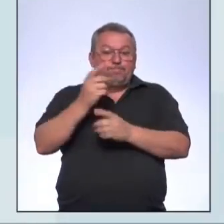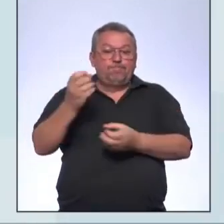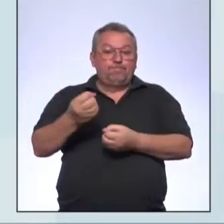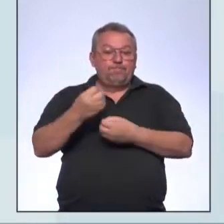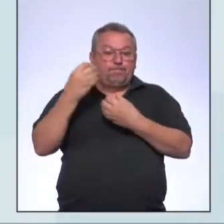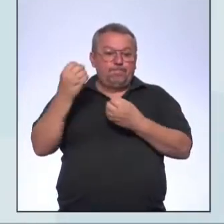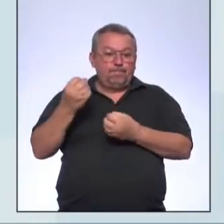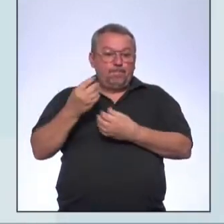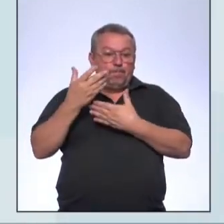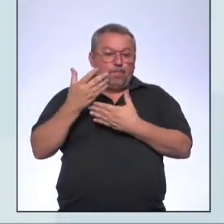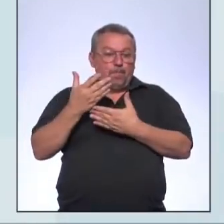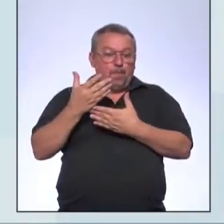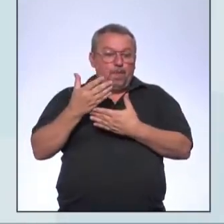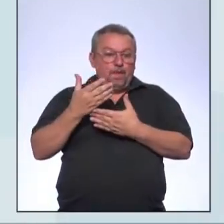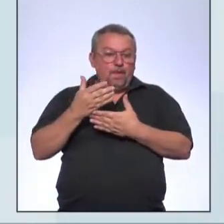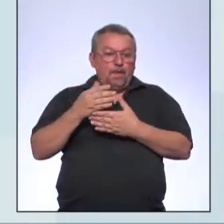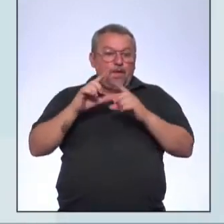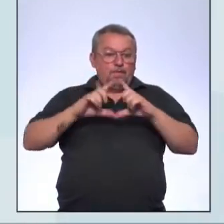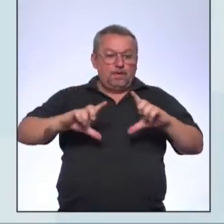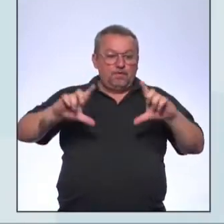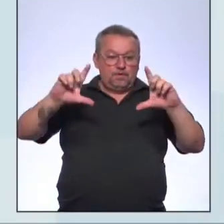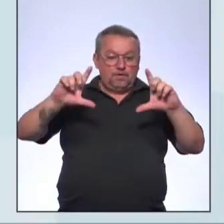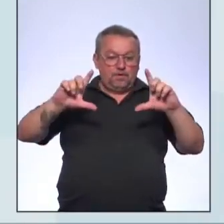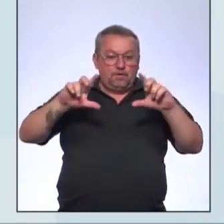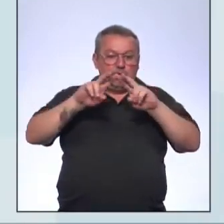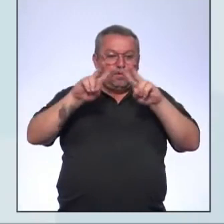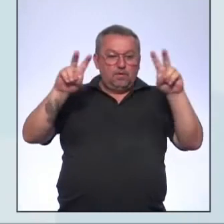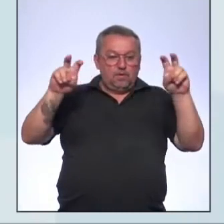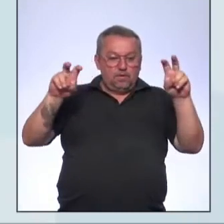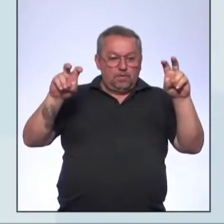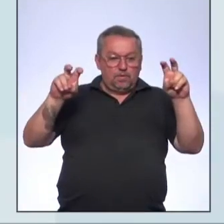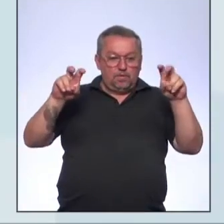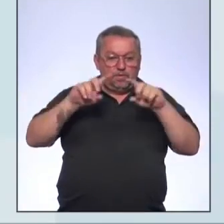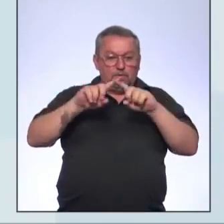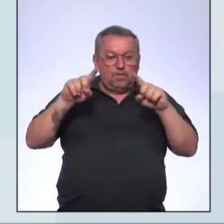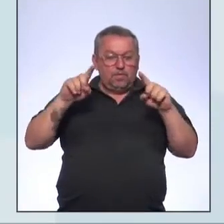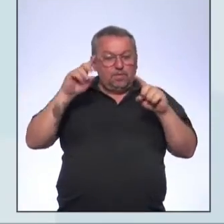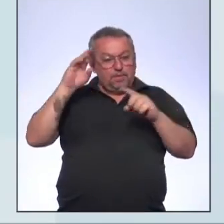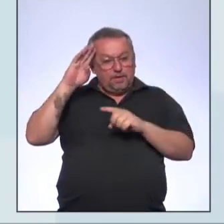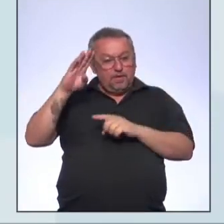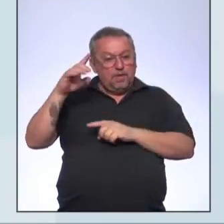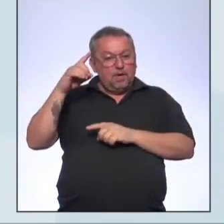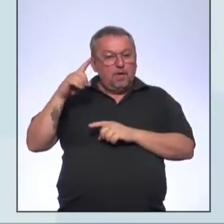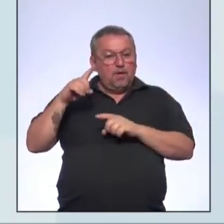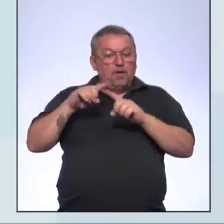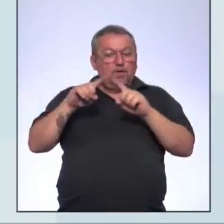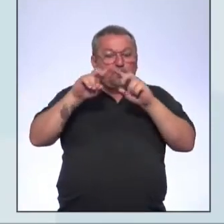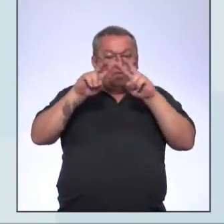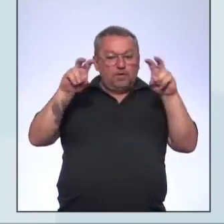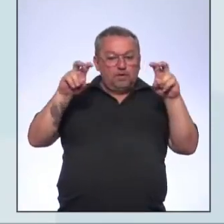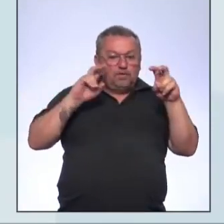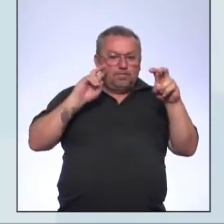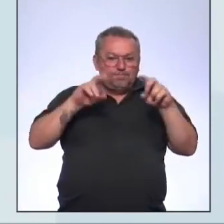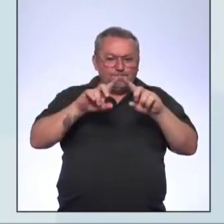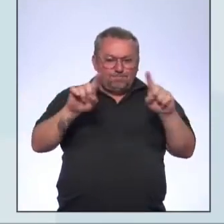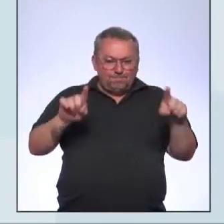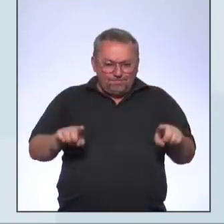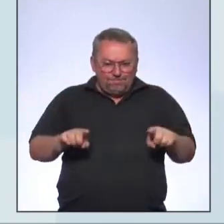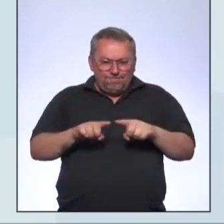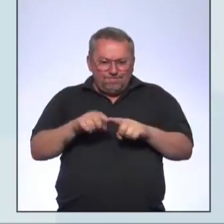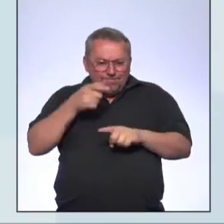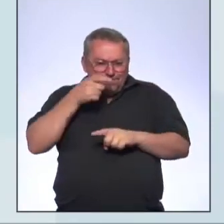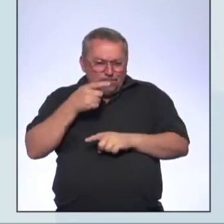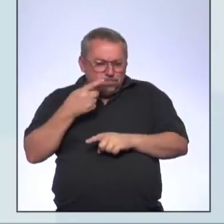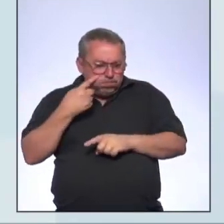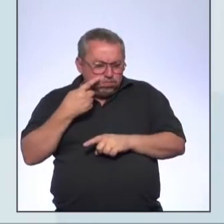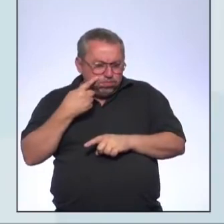informações. Image, imagem, o title, o título. O que eu faço? Eu faço a leitura da imagem, eu faço um levantamento